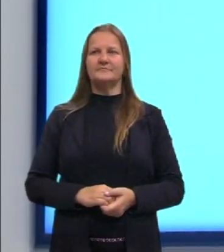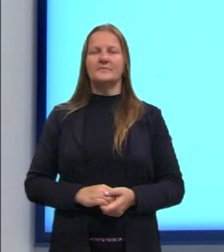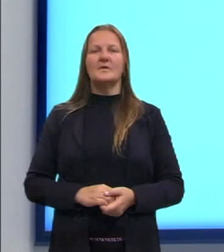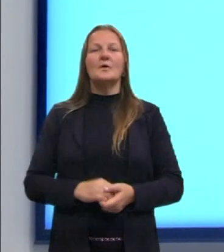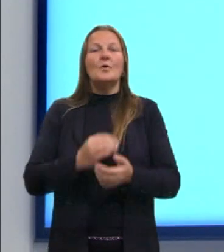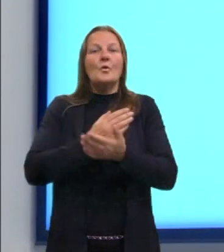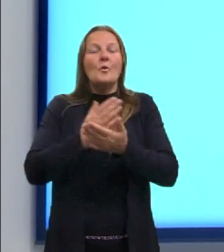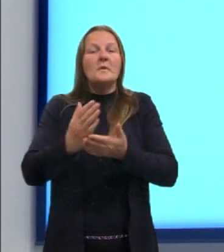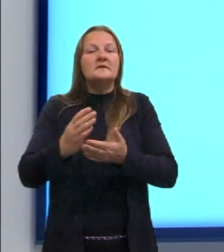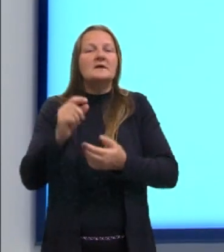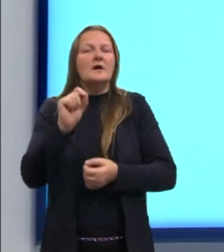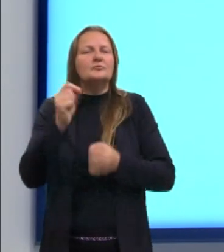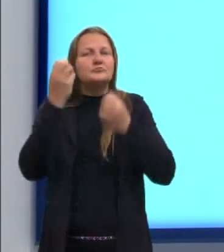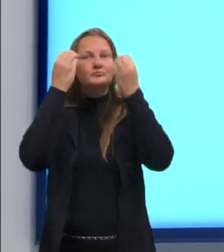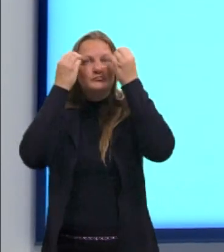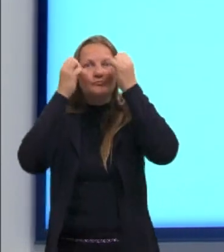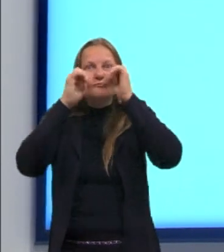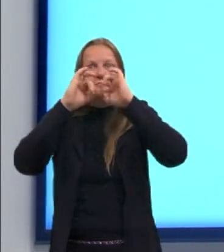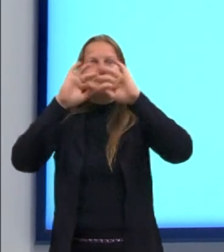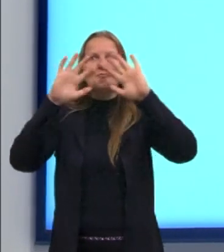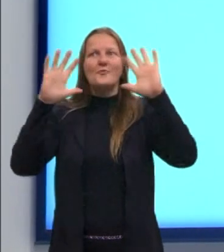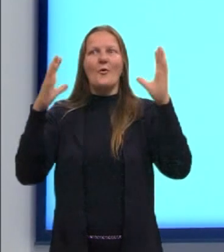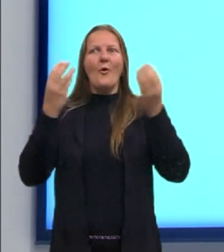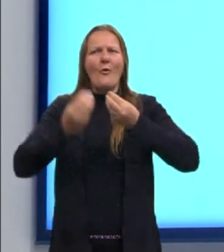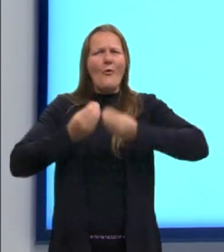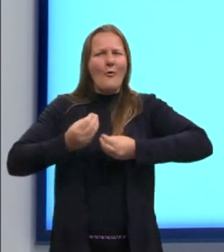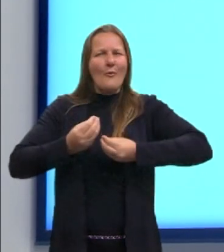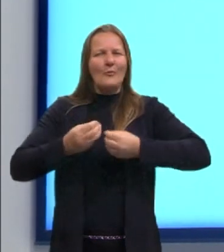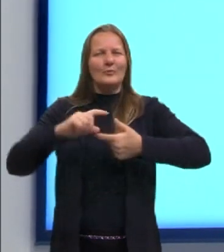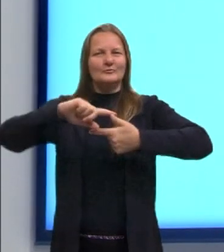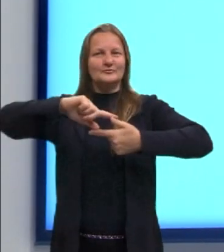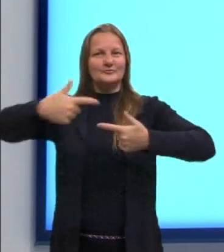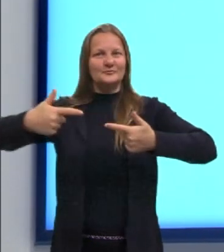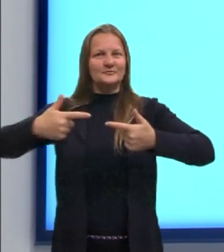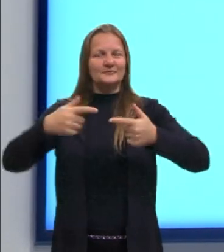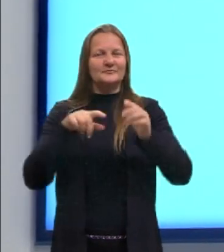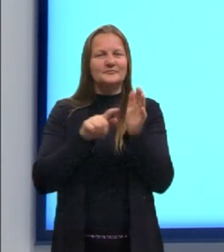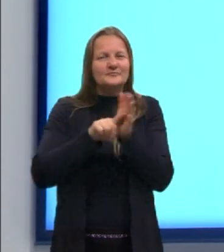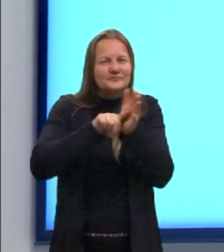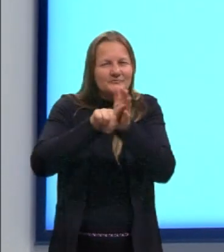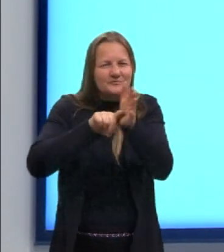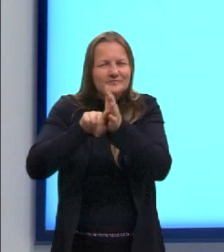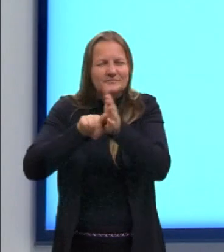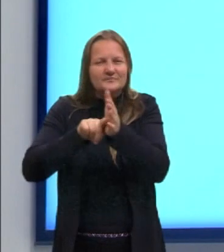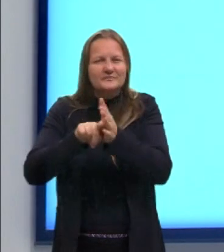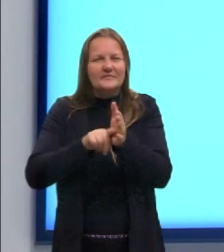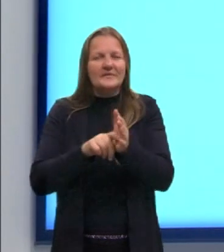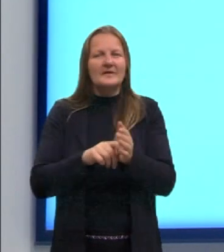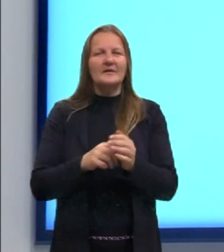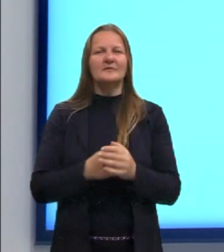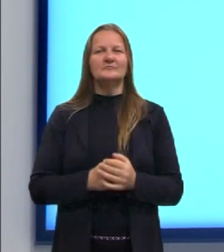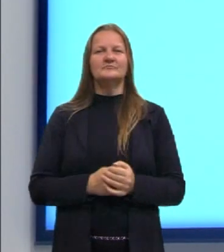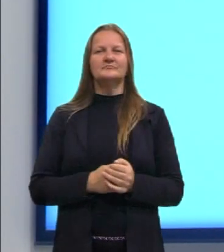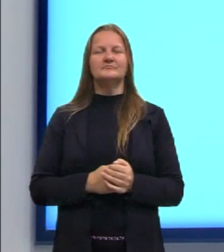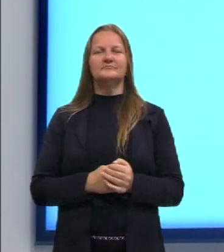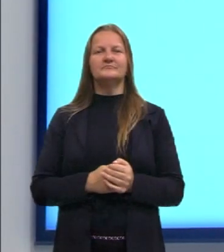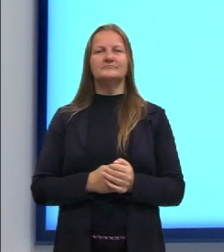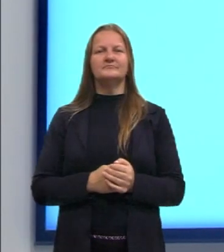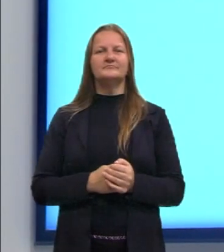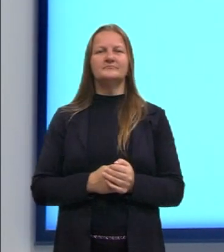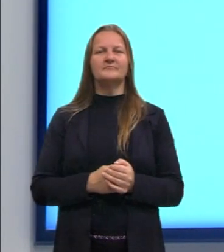Então vamos entender melhor também como que a geometria analítica ela está presente hoje, né? Como que